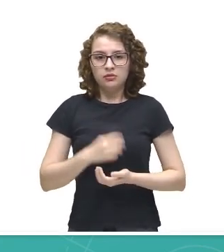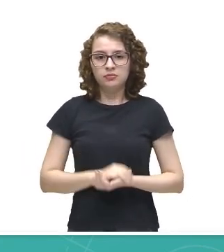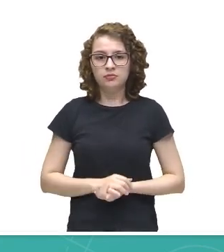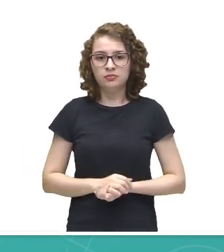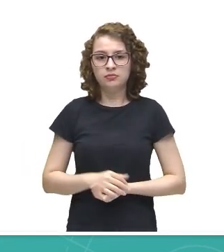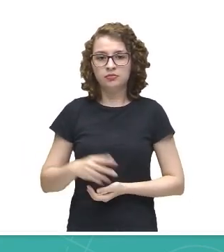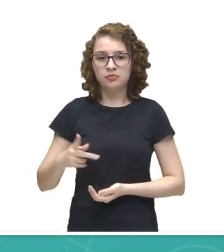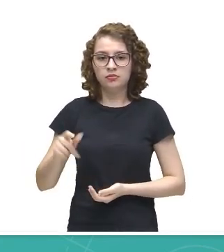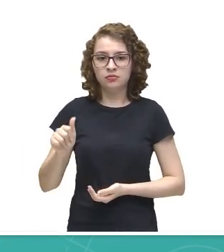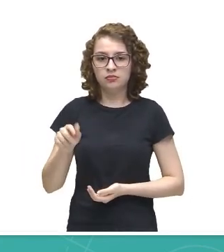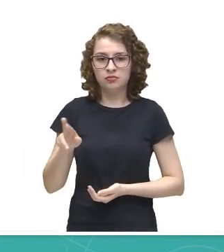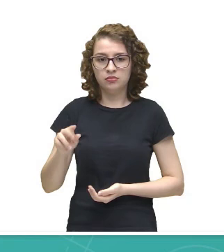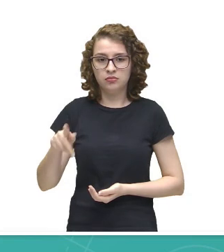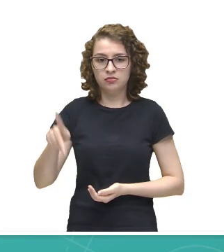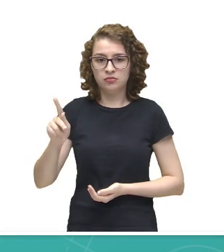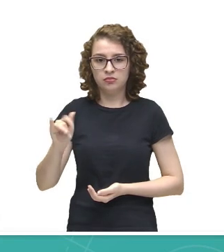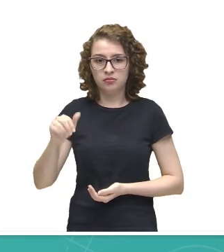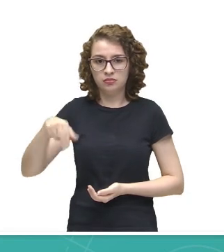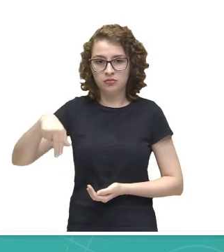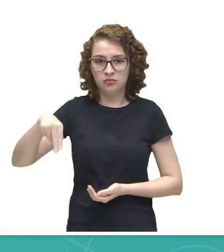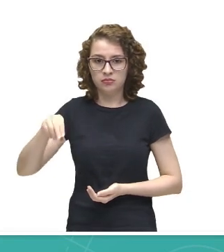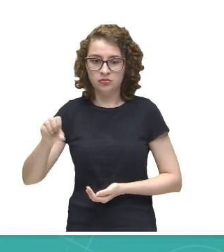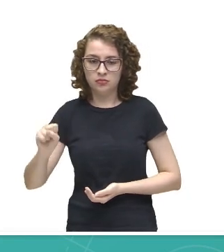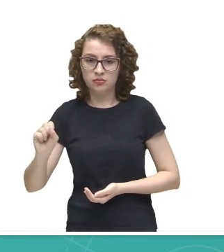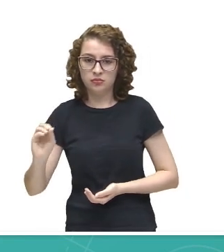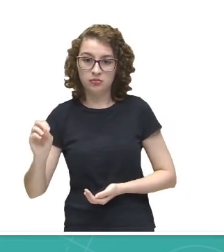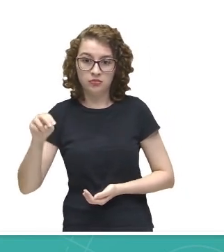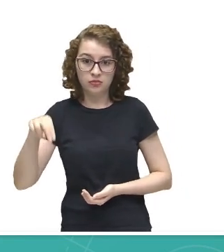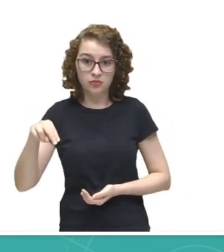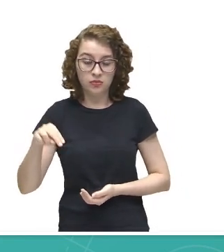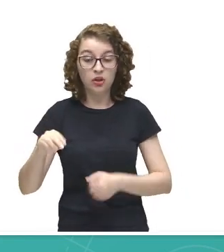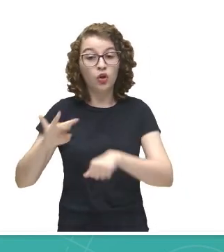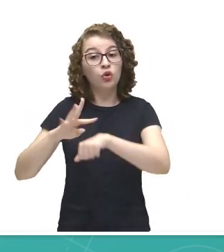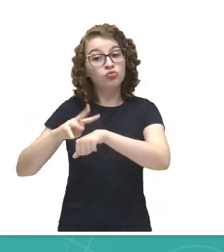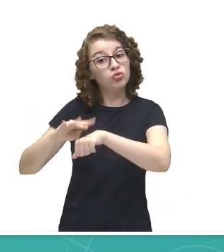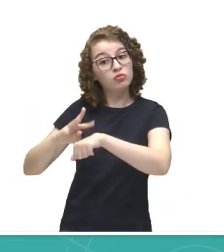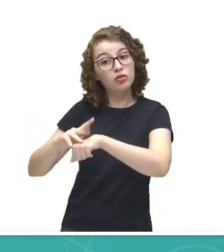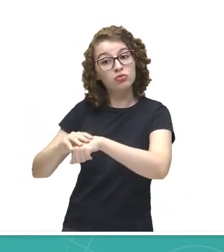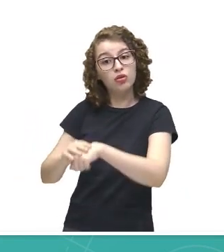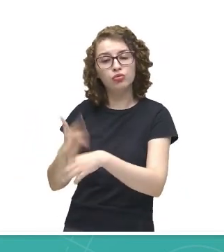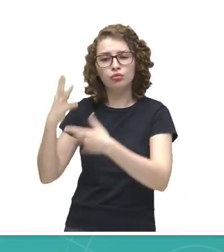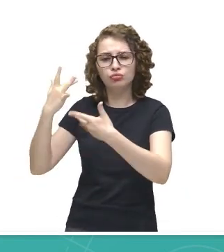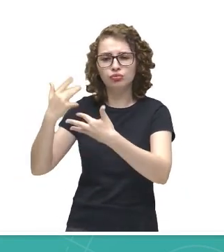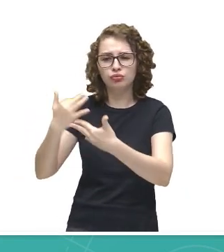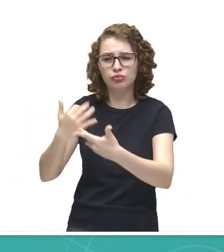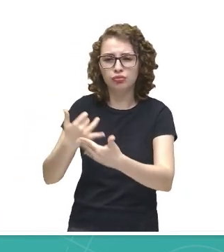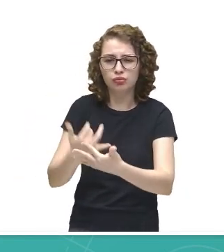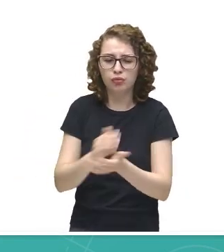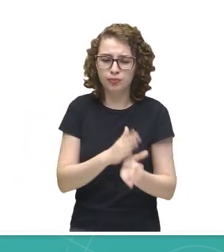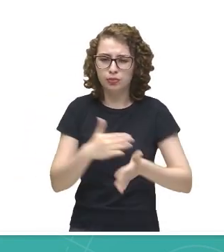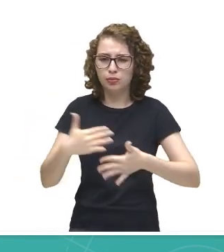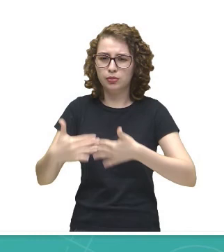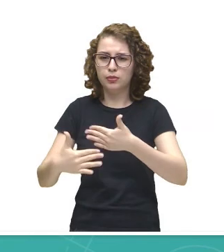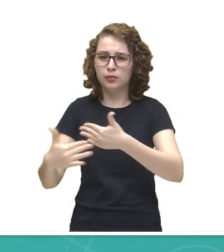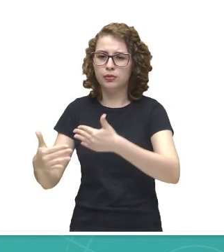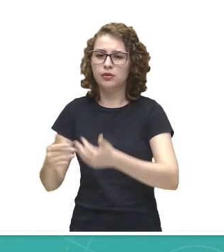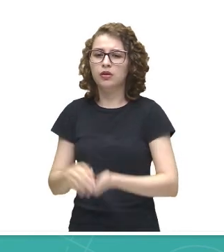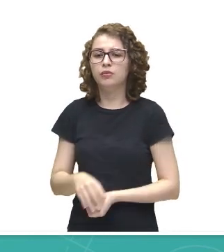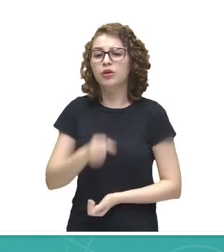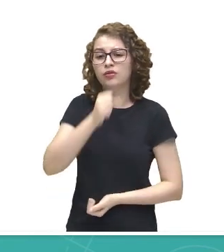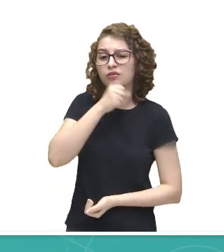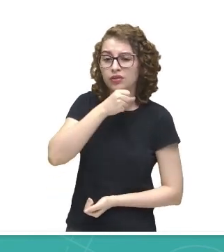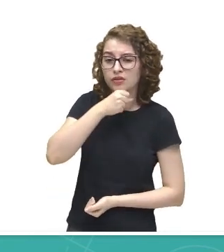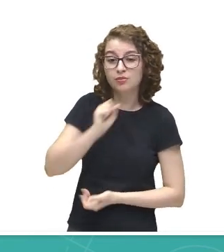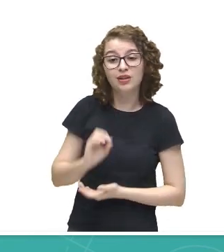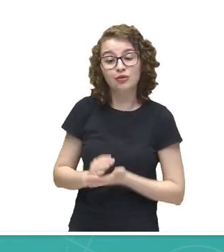processo de envelhecimento, tá? Como eu falei para vocês, não é uma receita de bolo, não é algo que vai acontecer, tá? É